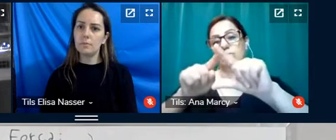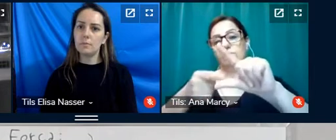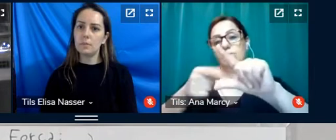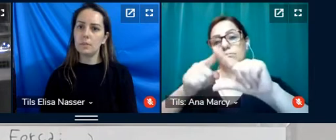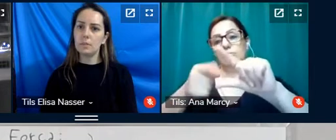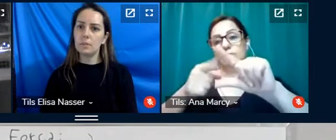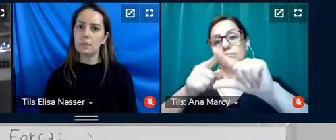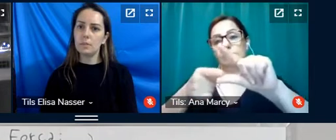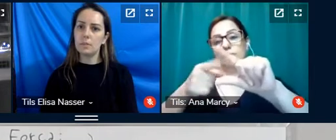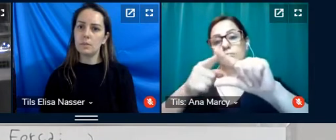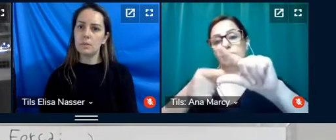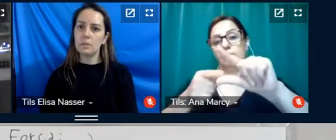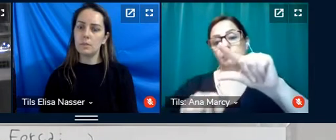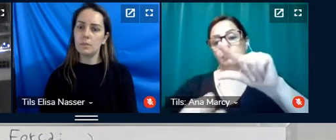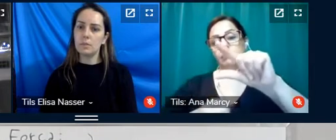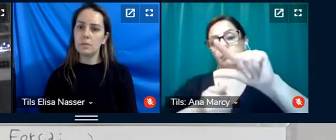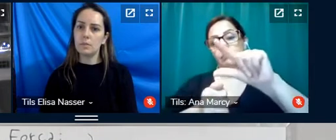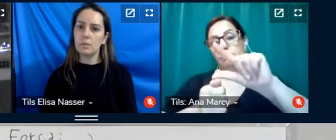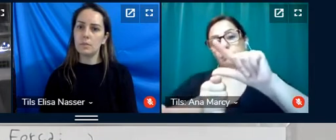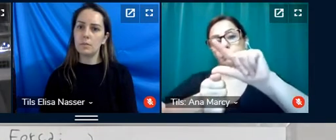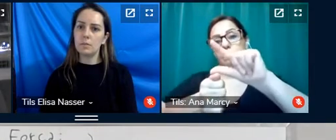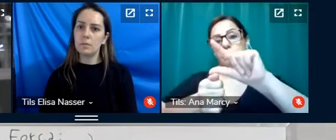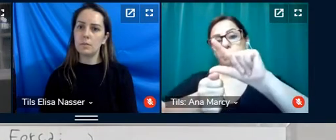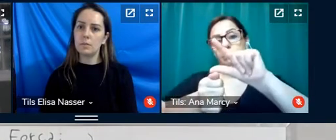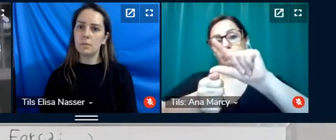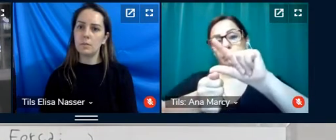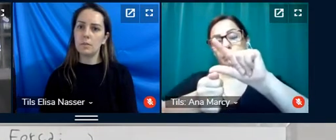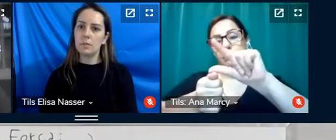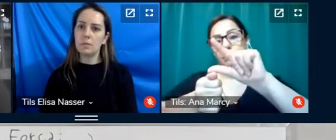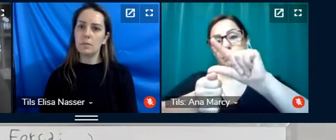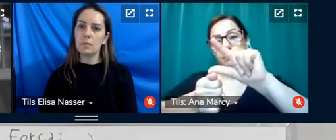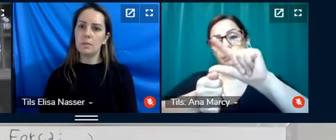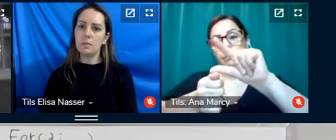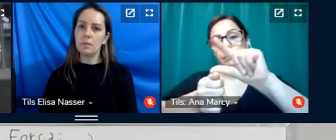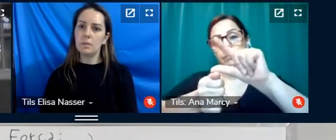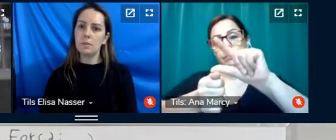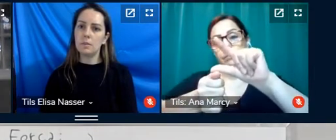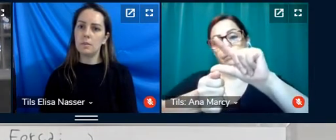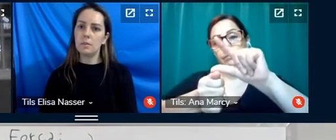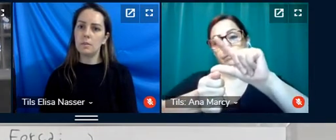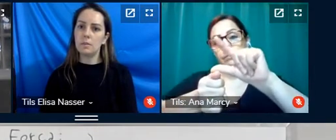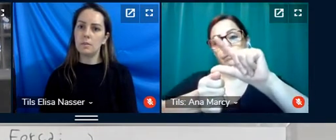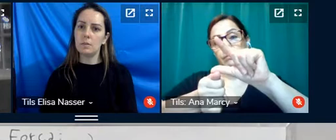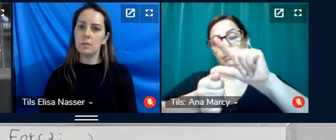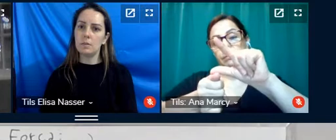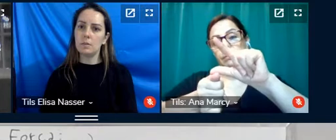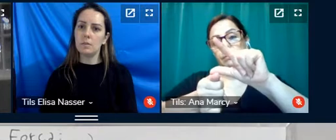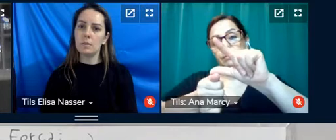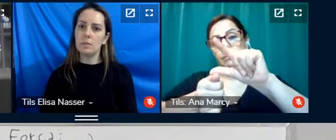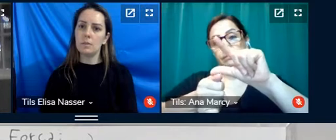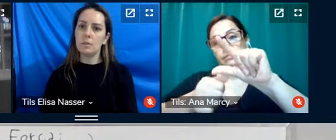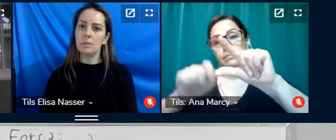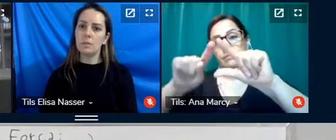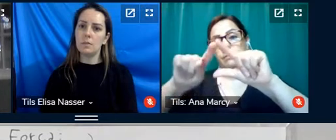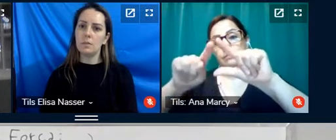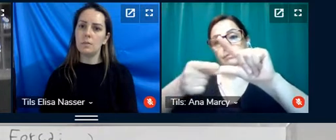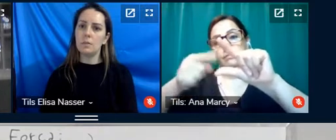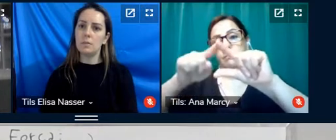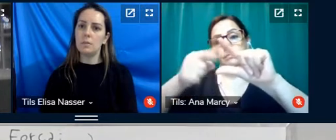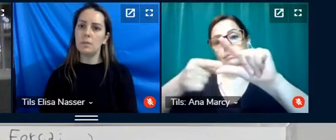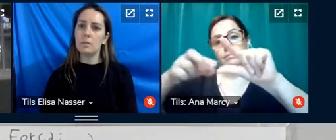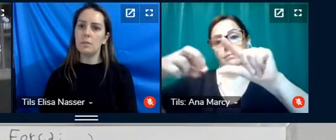podemos ver como eixo horizontal, e aqui eu vou dizer que com esse eixo horizontal há um ângulo